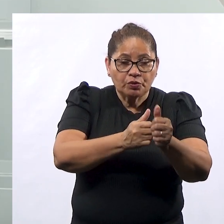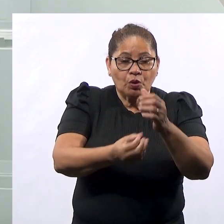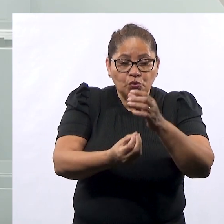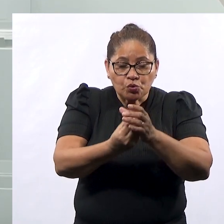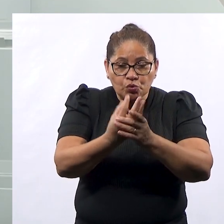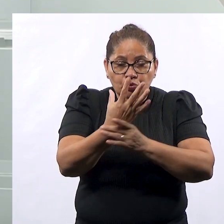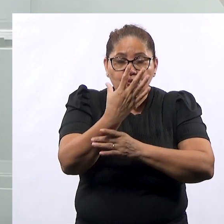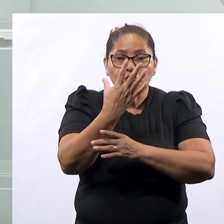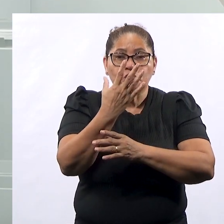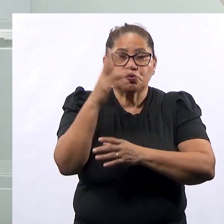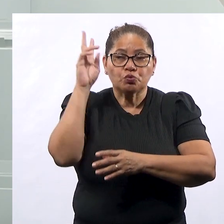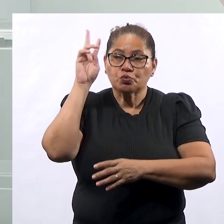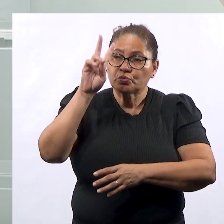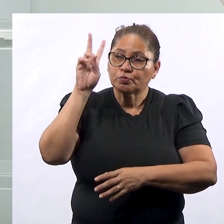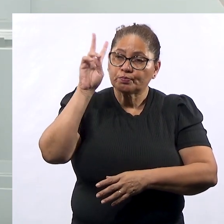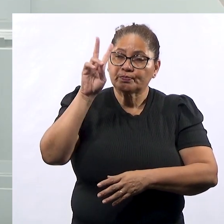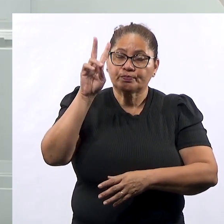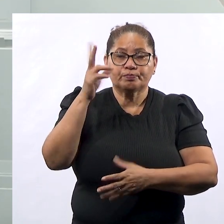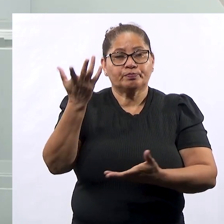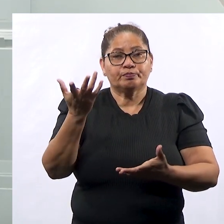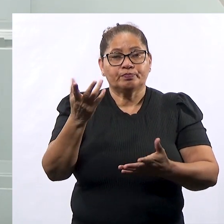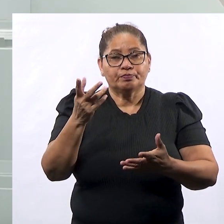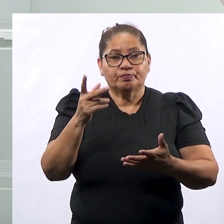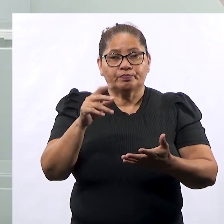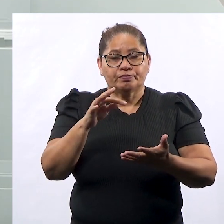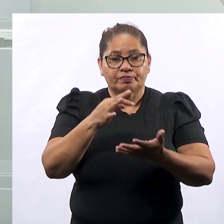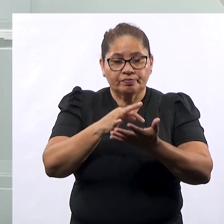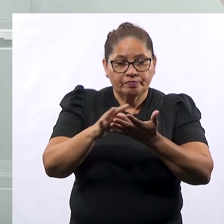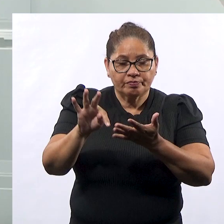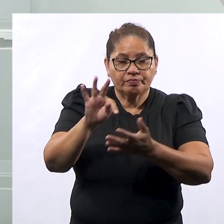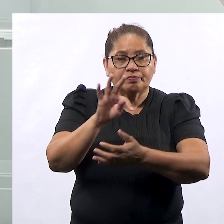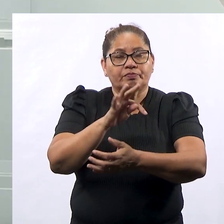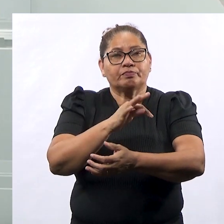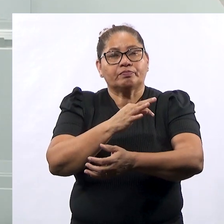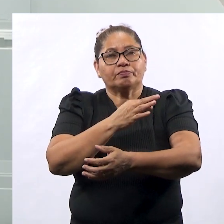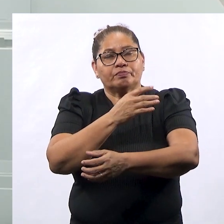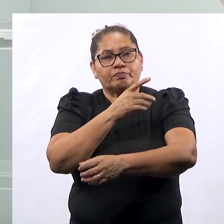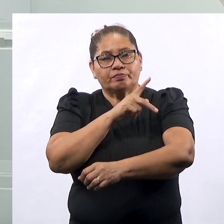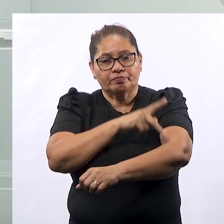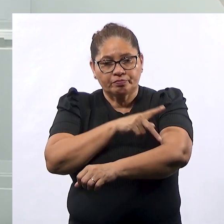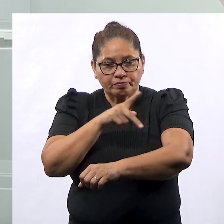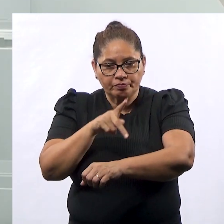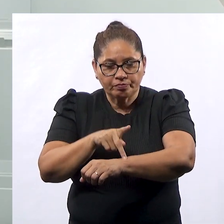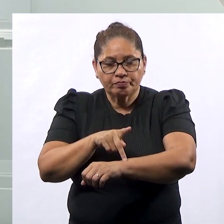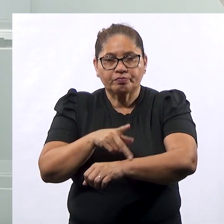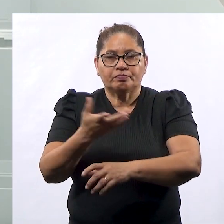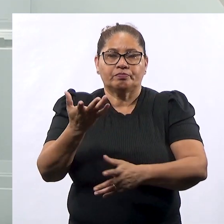já veio surgindo aí ao longo da história, das tendências pedagógicas, das escolas